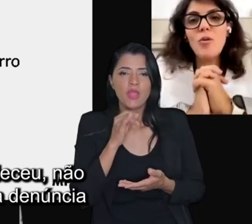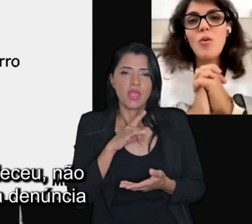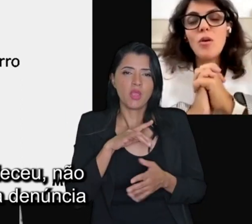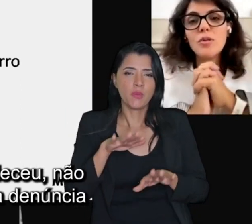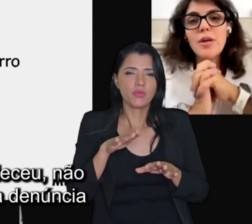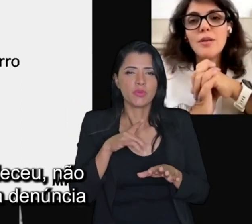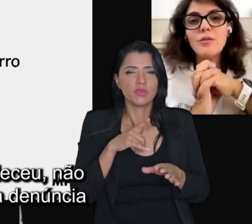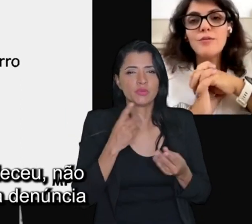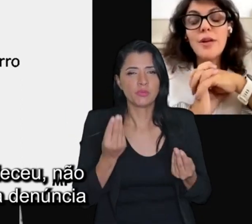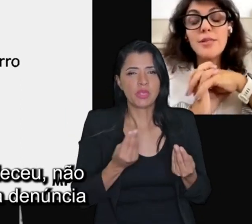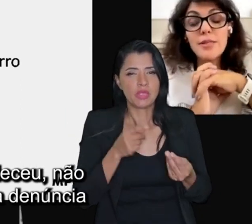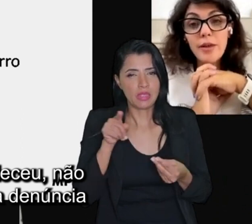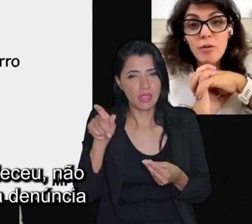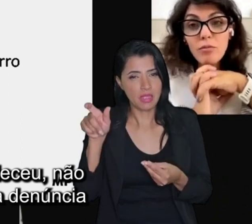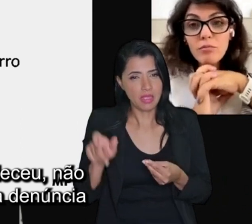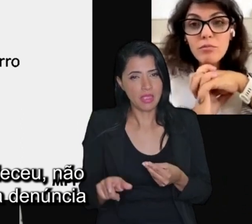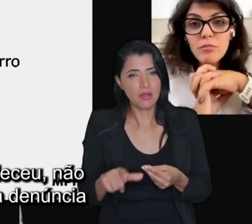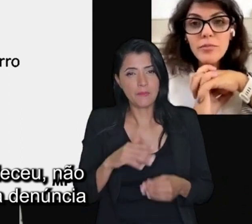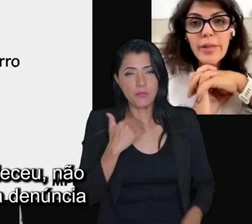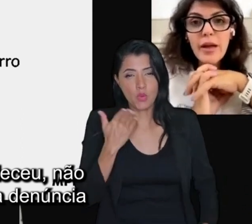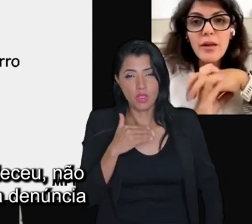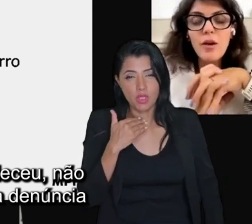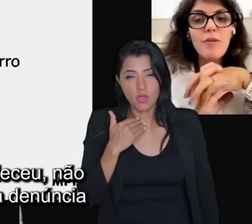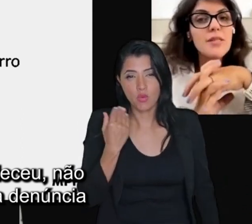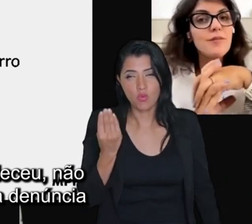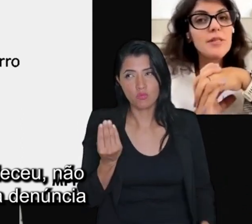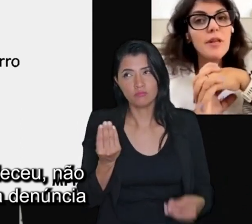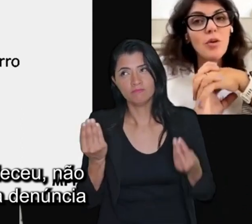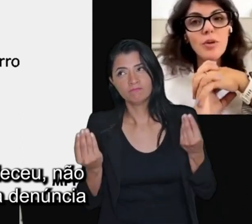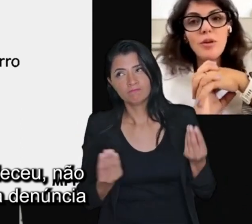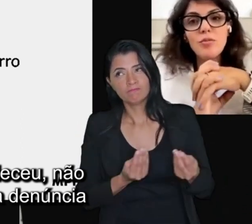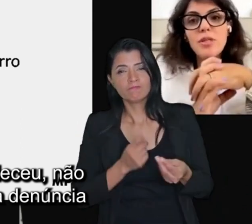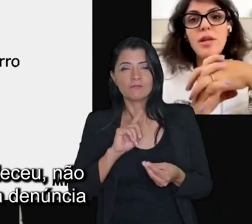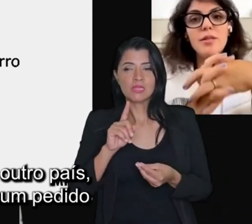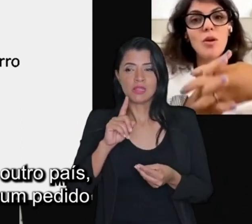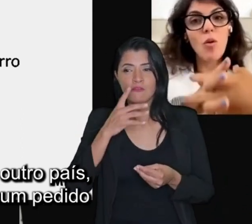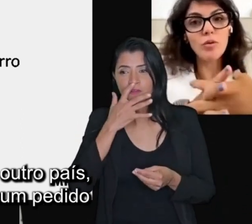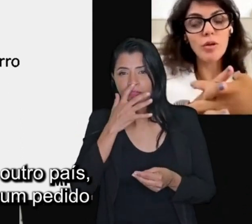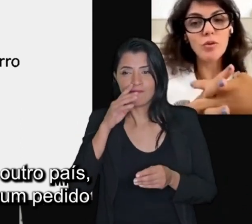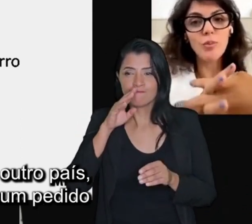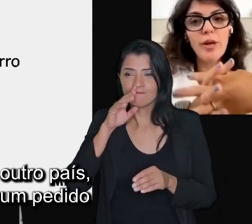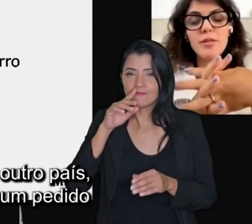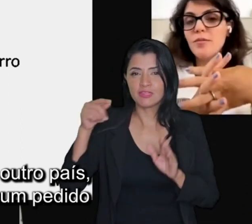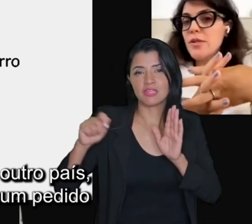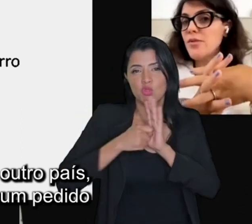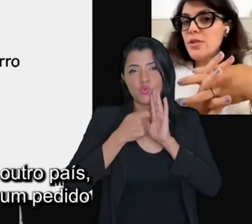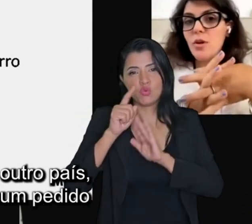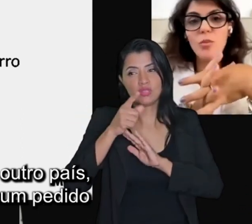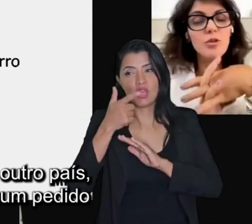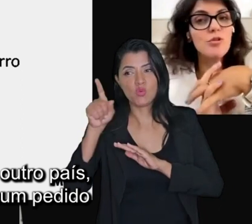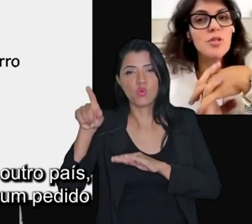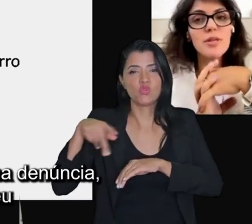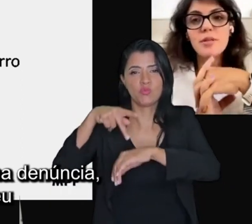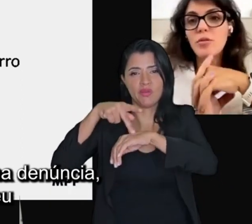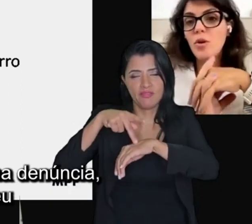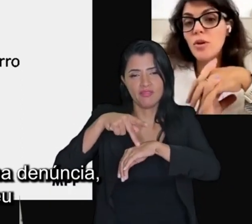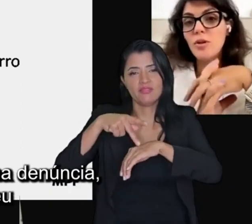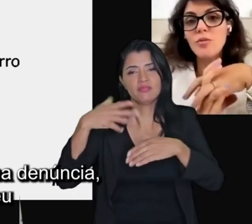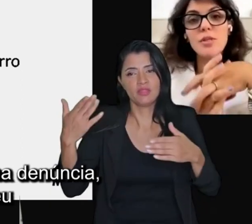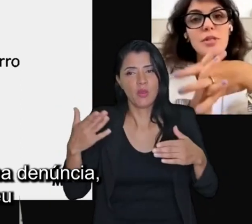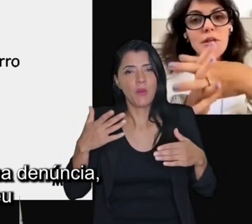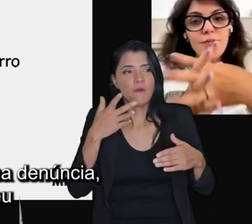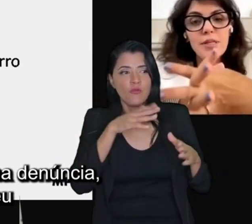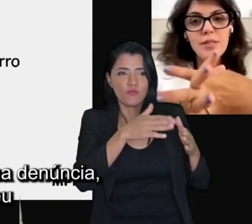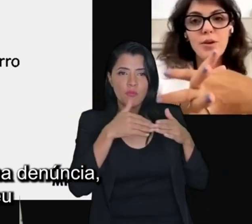de que o acusado faleceu, né? Não vai se fazer nenhuma denúncia se ele se encontra em outro país, não vai se fazer nenhum pedido de extradição,